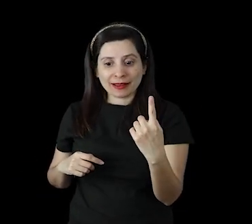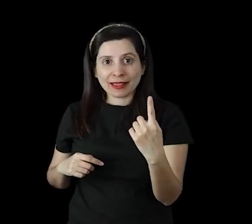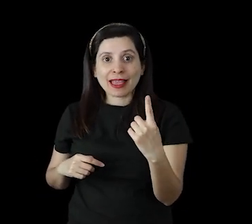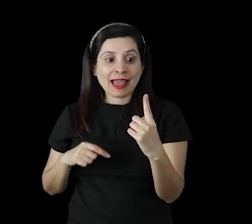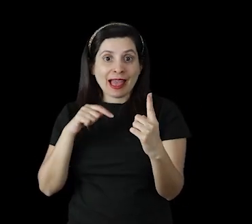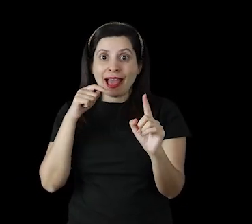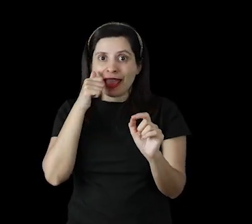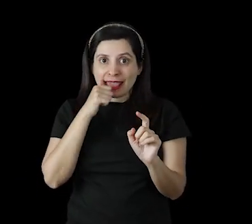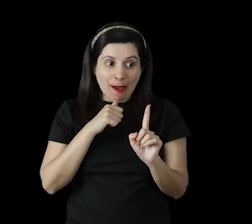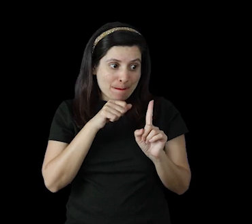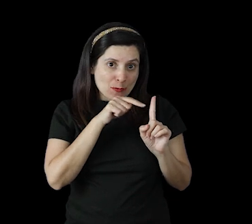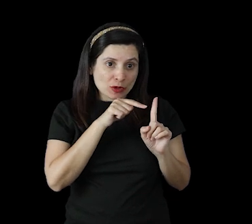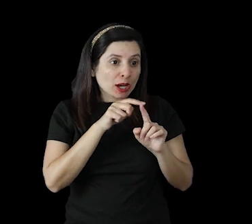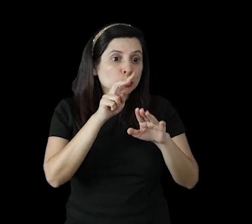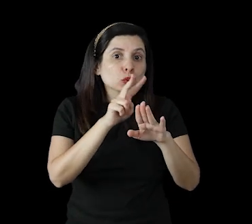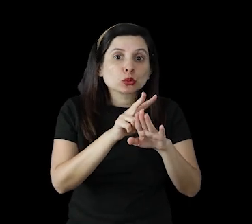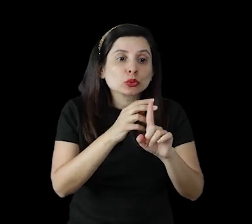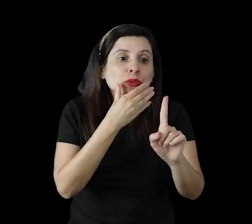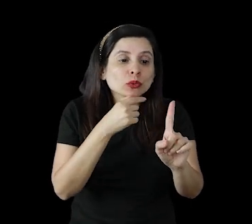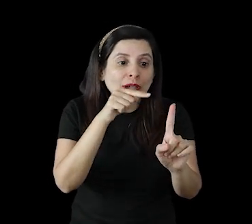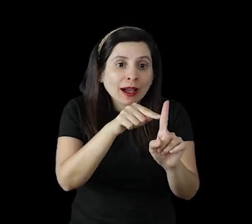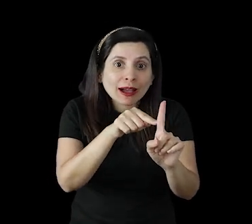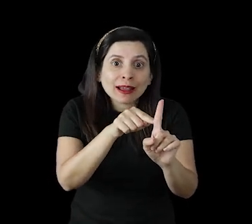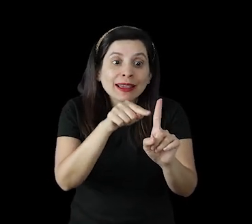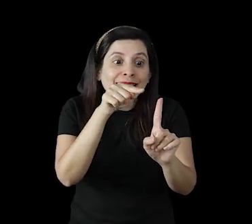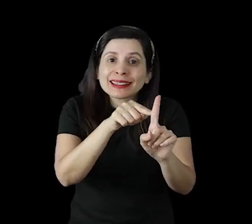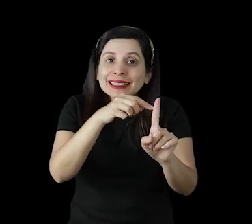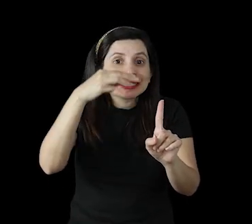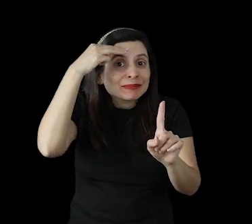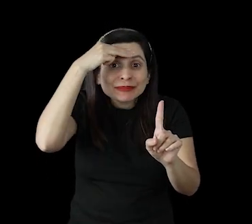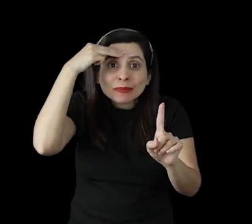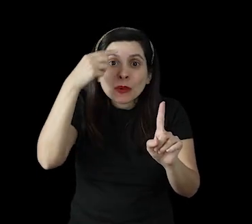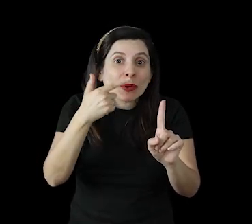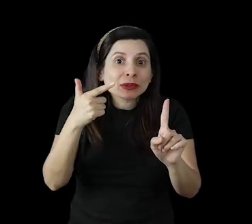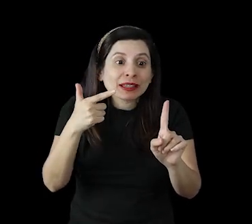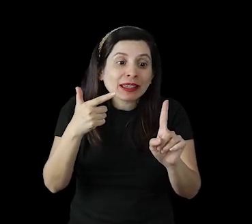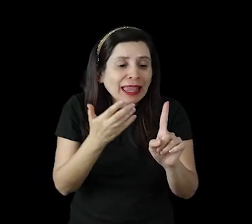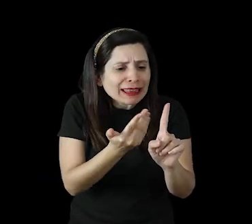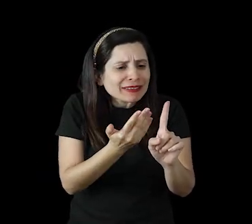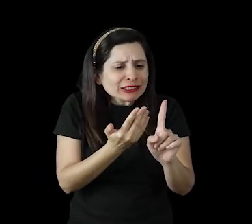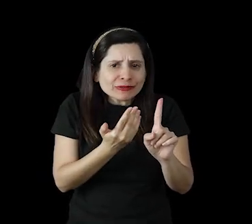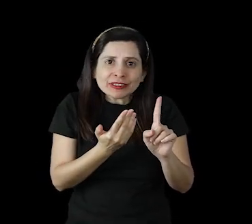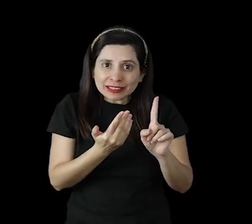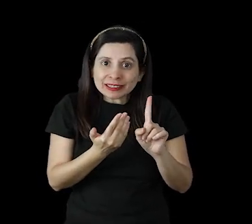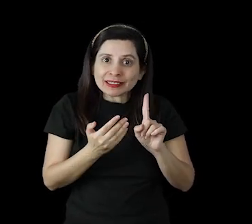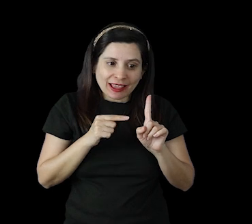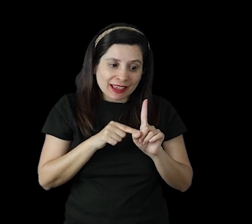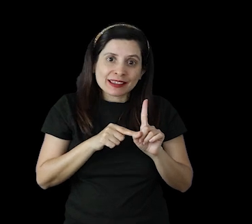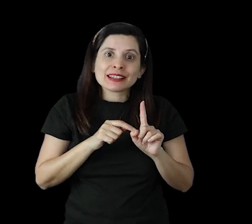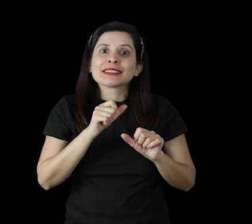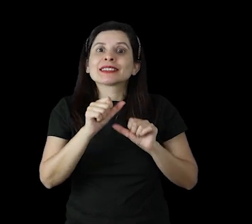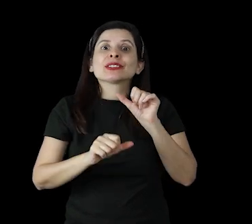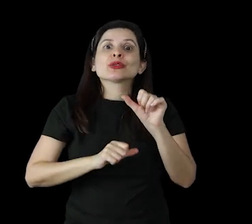vai cuidar desse cara, e ela descobre que ele não tem memória e decide colocar esse cara no lugar do marido, né, é como